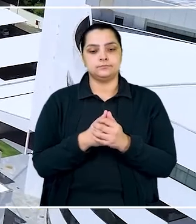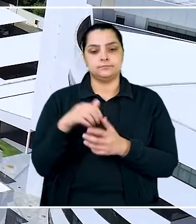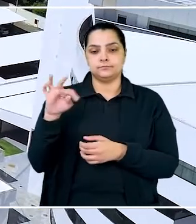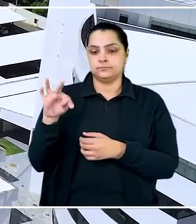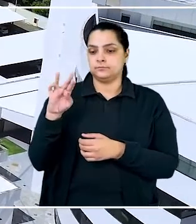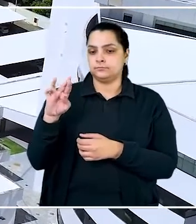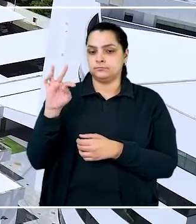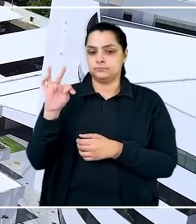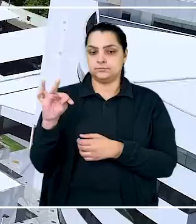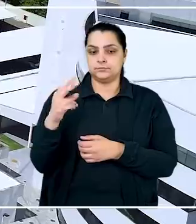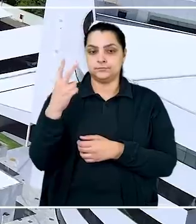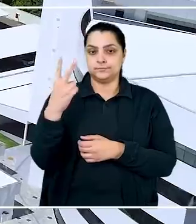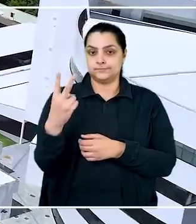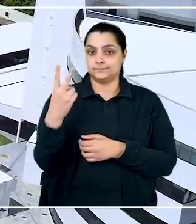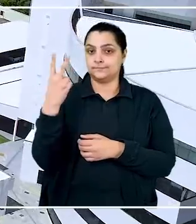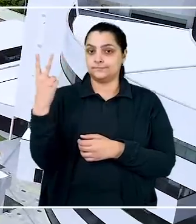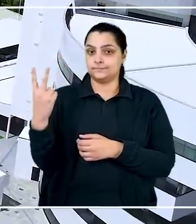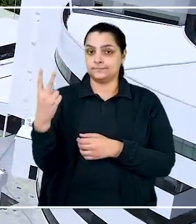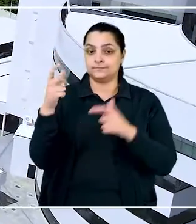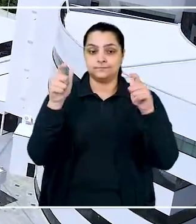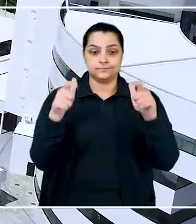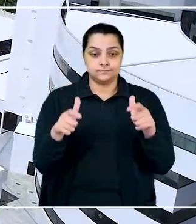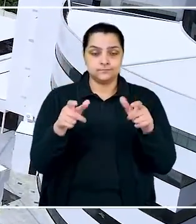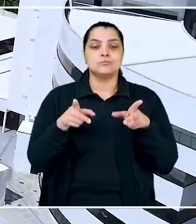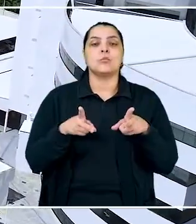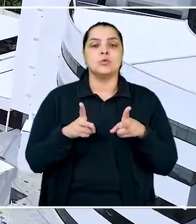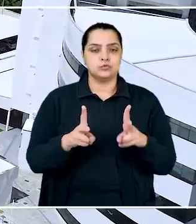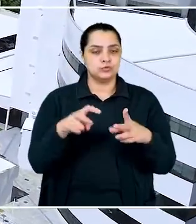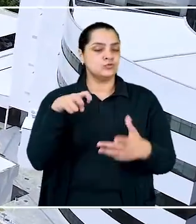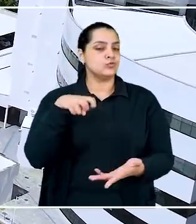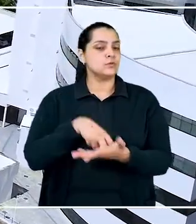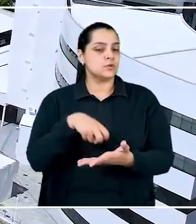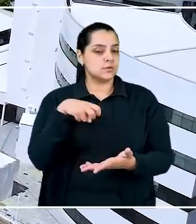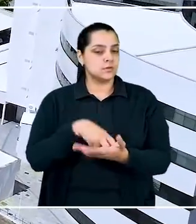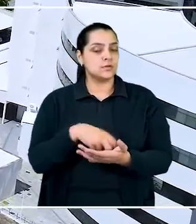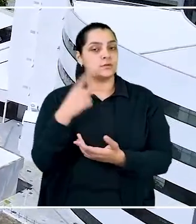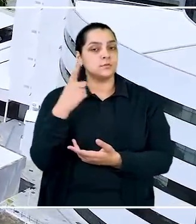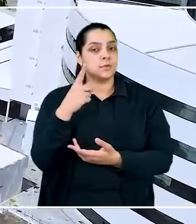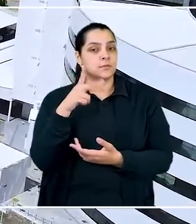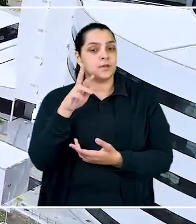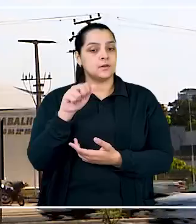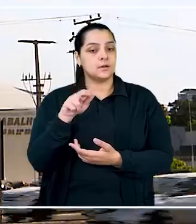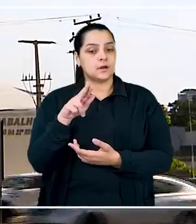O Tribunal Regional do Trabalho da 22ª Região manteve a sentença de